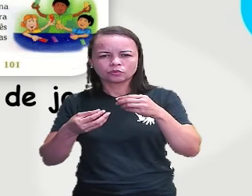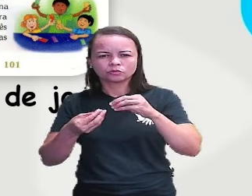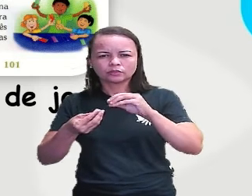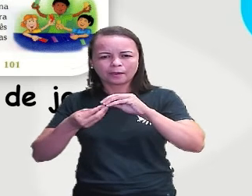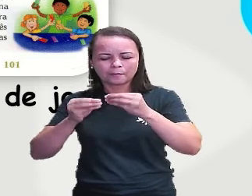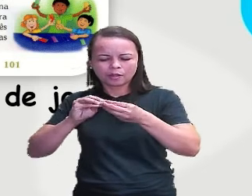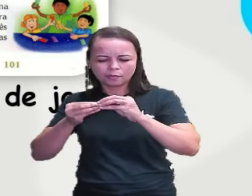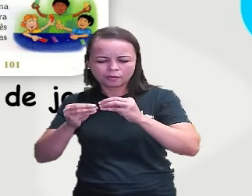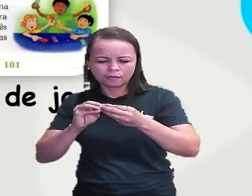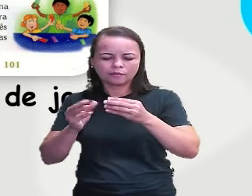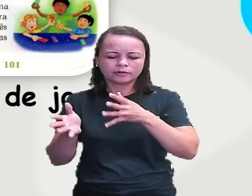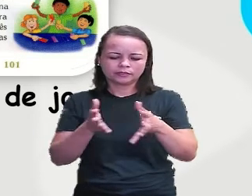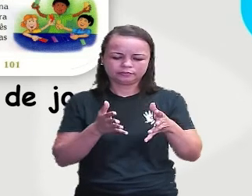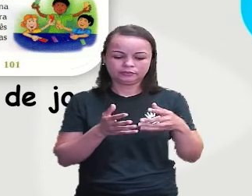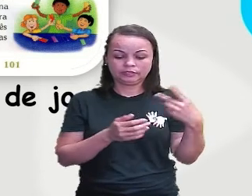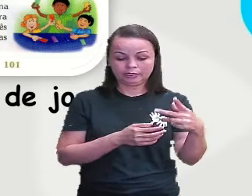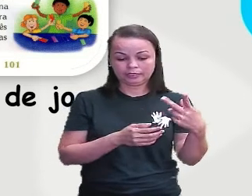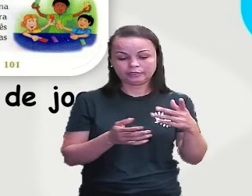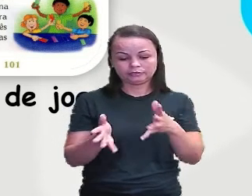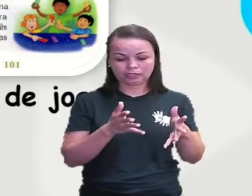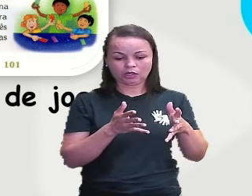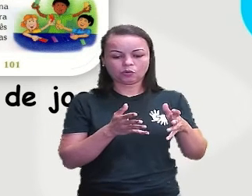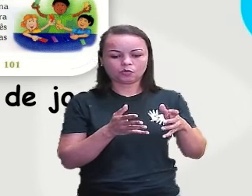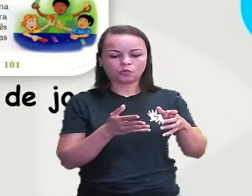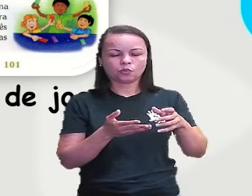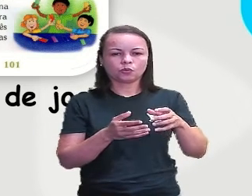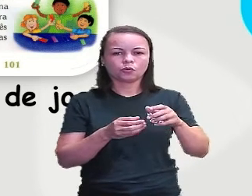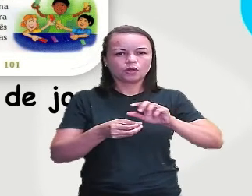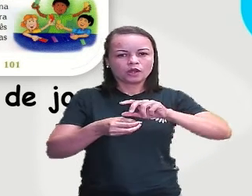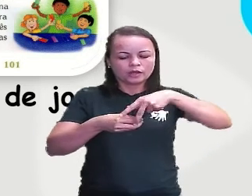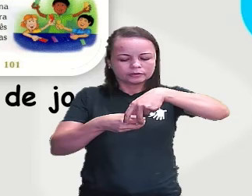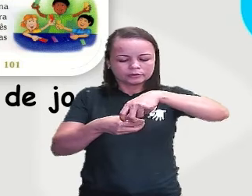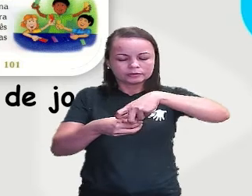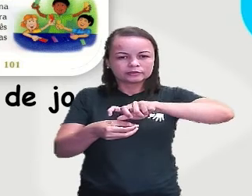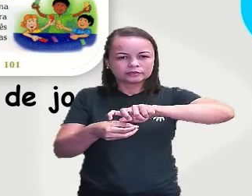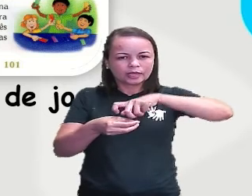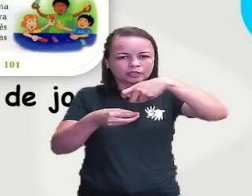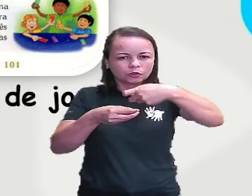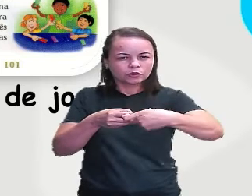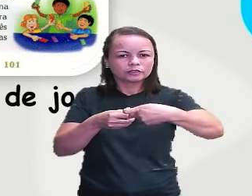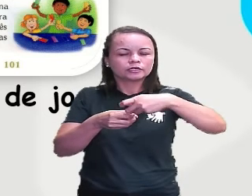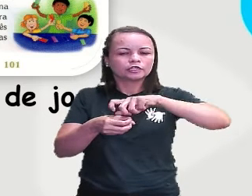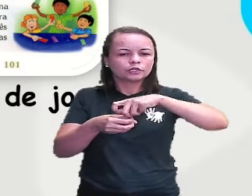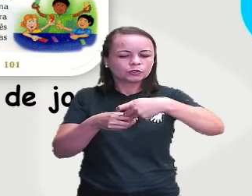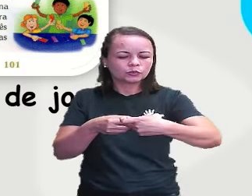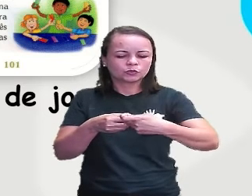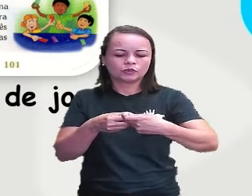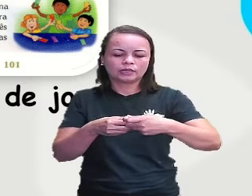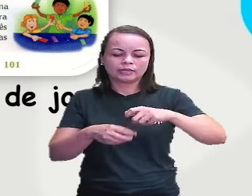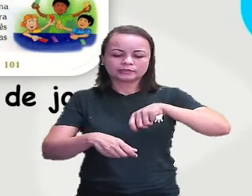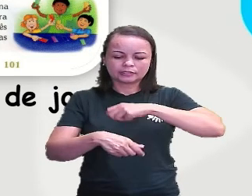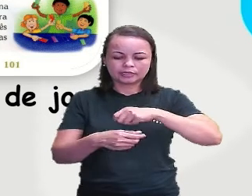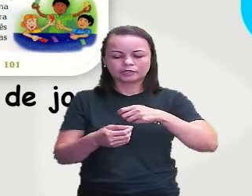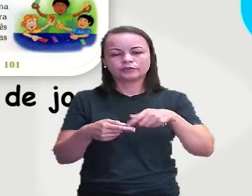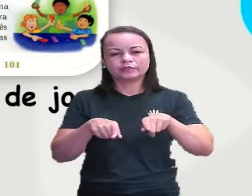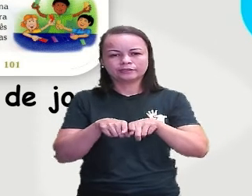fazer um danoninho caseiro. Então, um texto injuntivo. Então, a receita é um gênero textual. E a regra de jogo